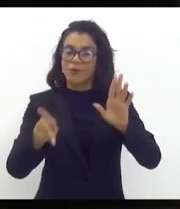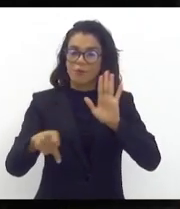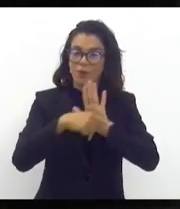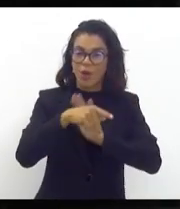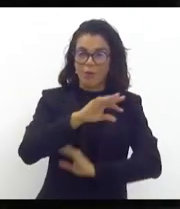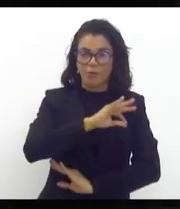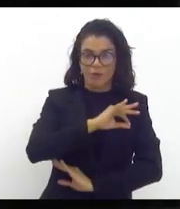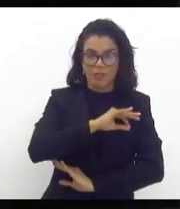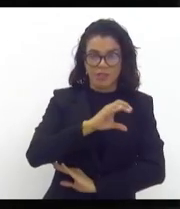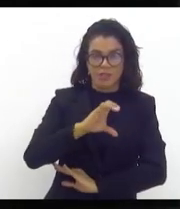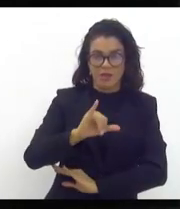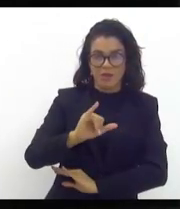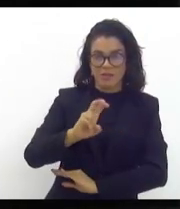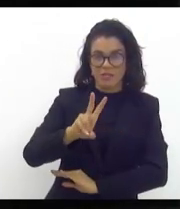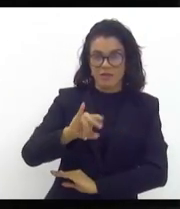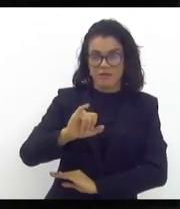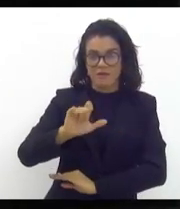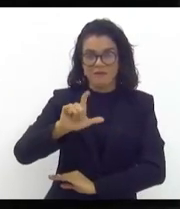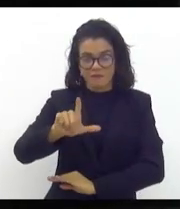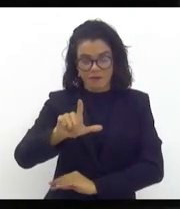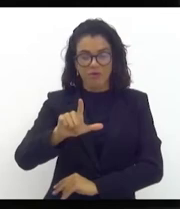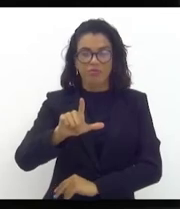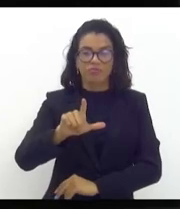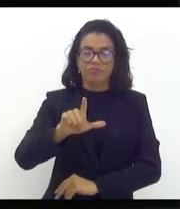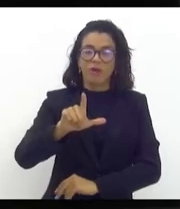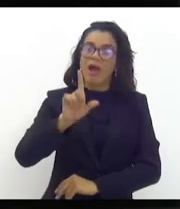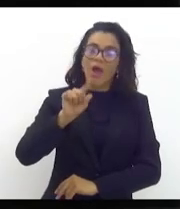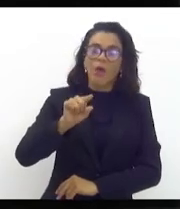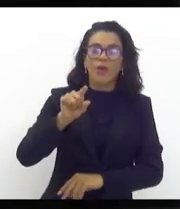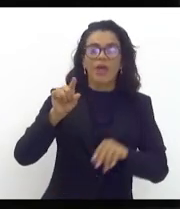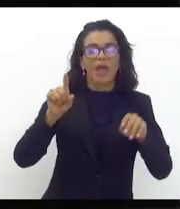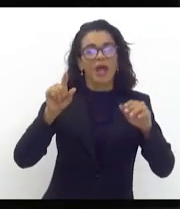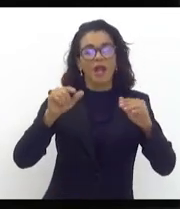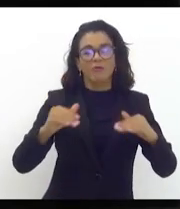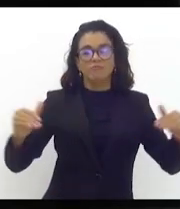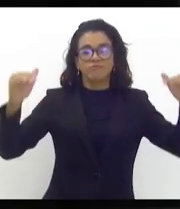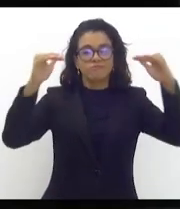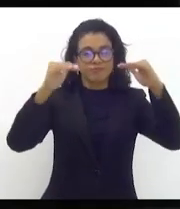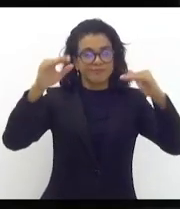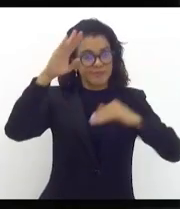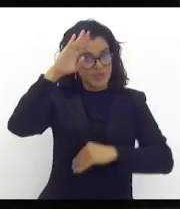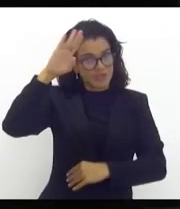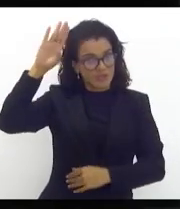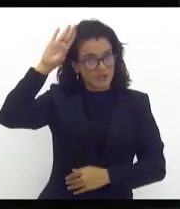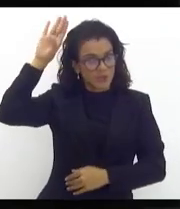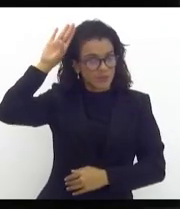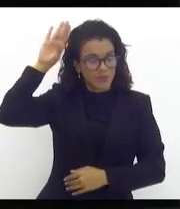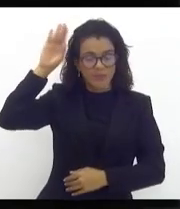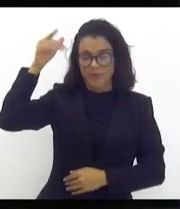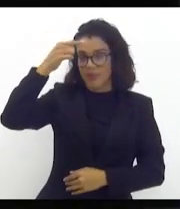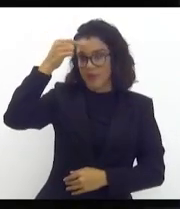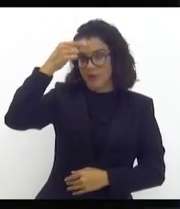policiais civis trazido a essa casa era um nível superior. E agora eu quero entender como é que a gente vai fazer